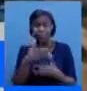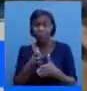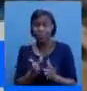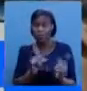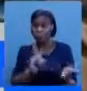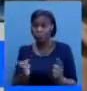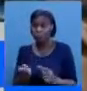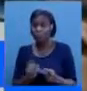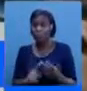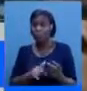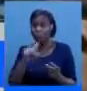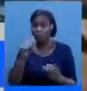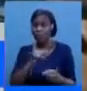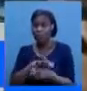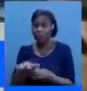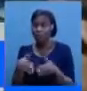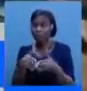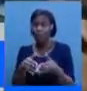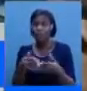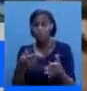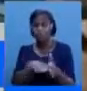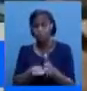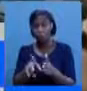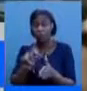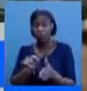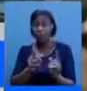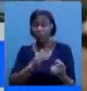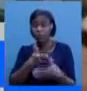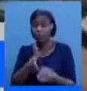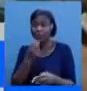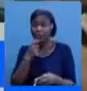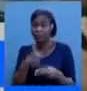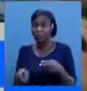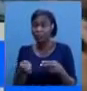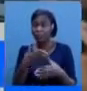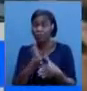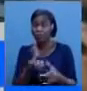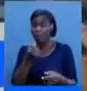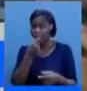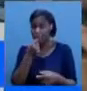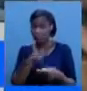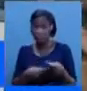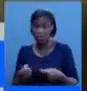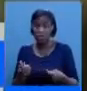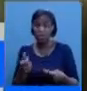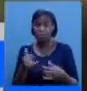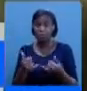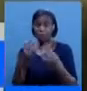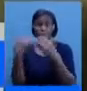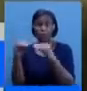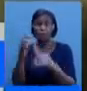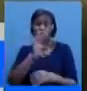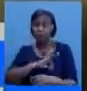de transportes, aéreos e marítimos, o setor portuário, o setor energético, o setor farmacêutico e também a